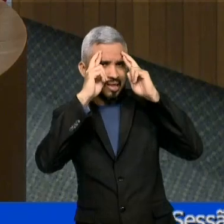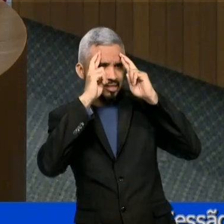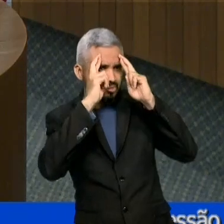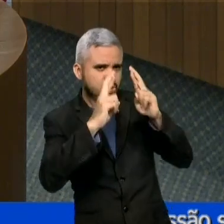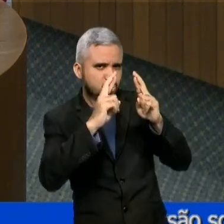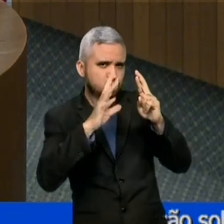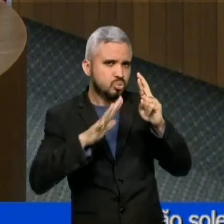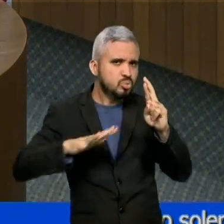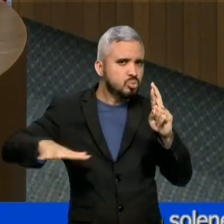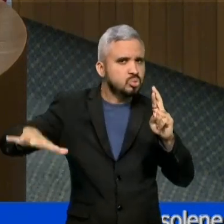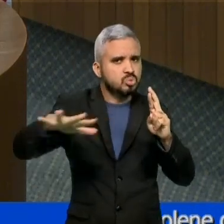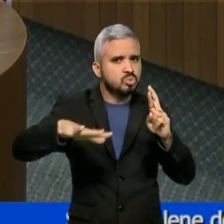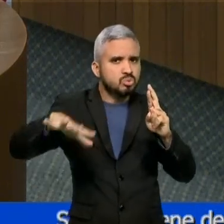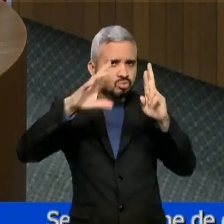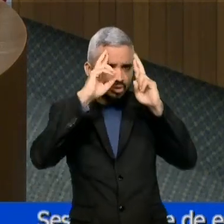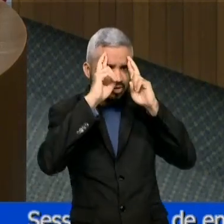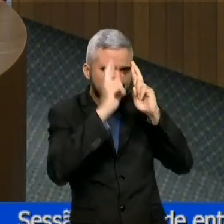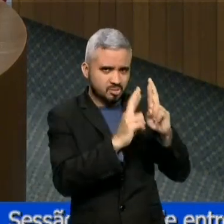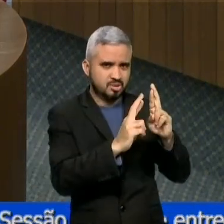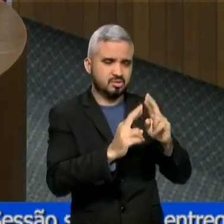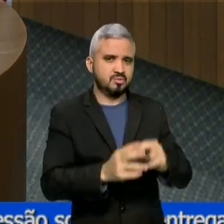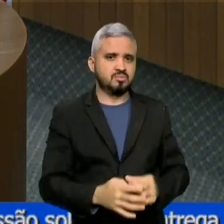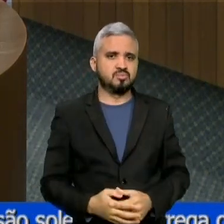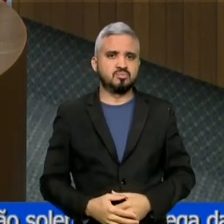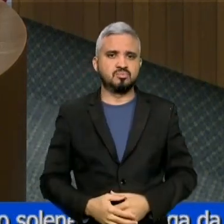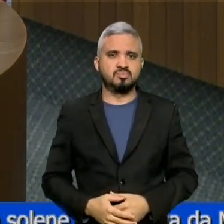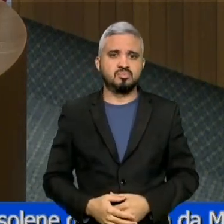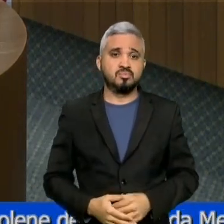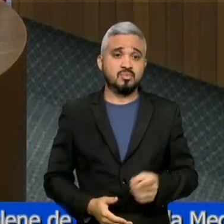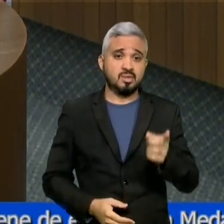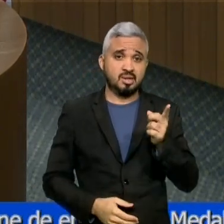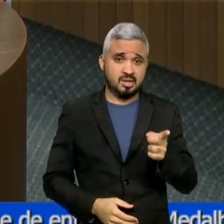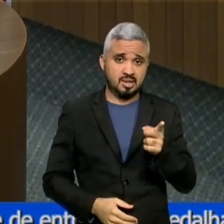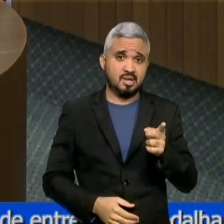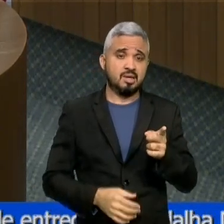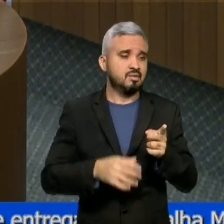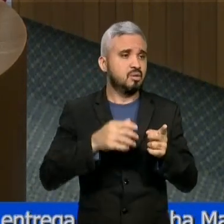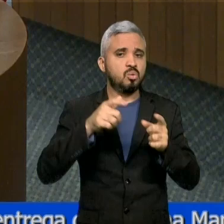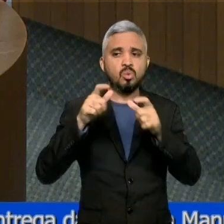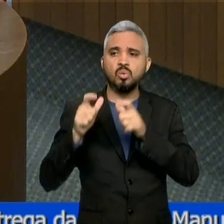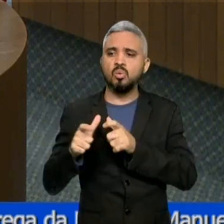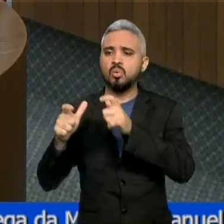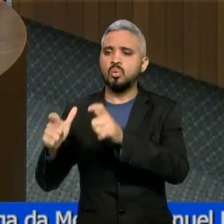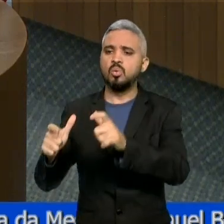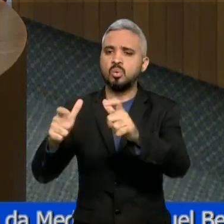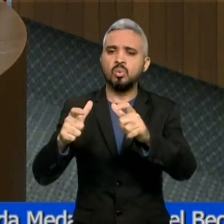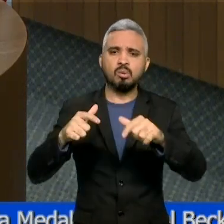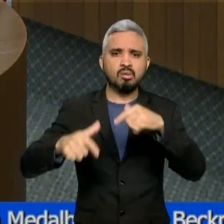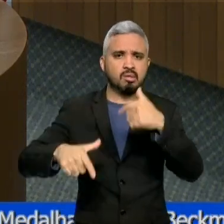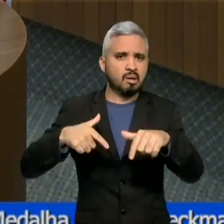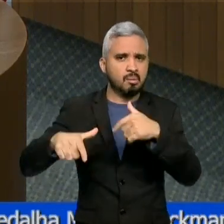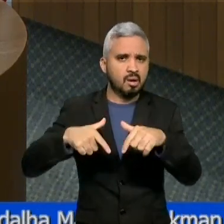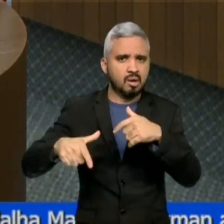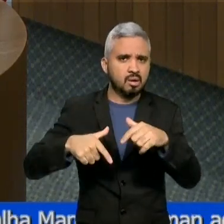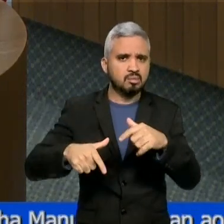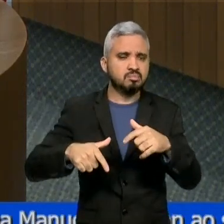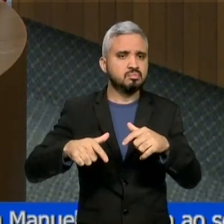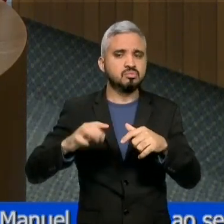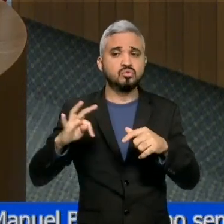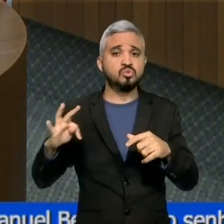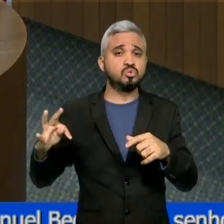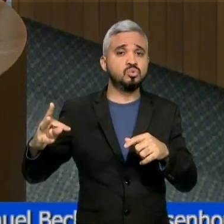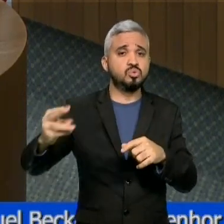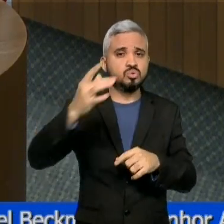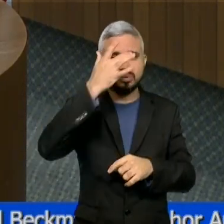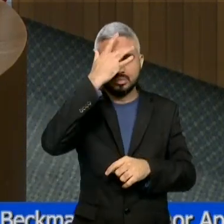o Aparício, por onde ele passou? O Aparício, ele é uma pessoa querida por todos os lugares que ele trabalhou. Então, a